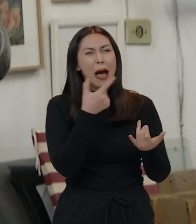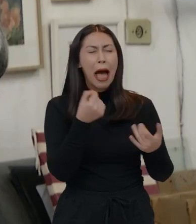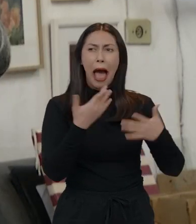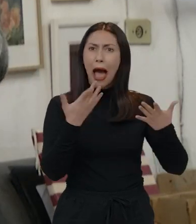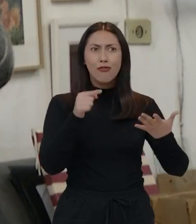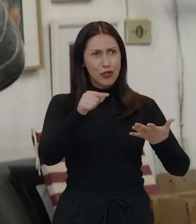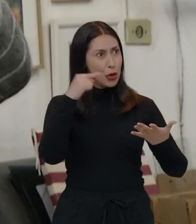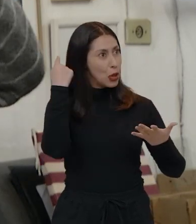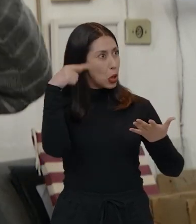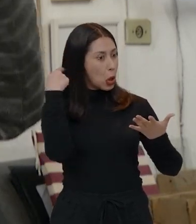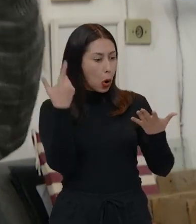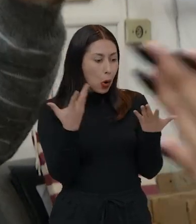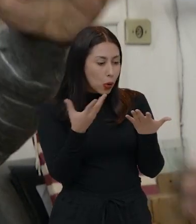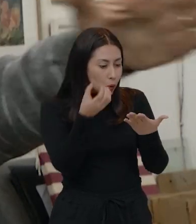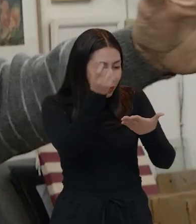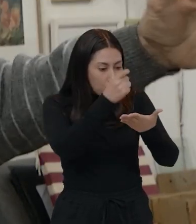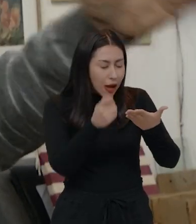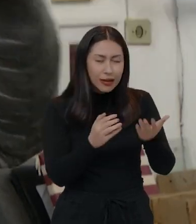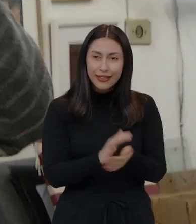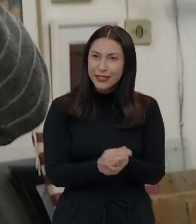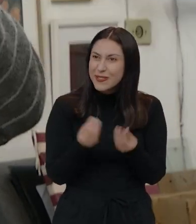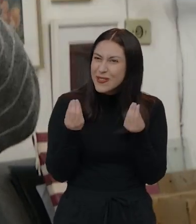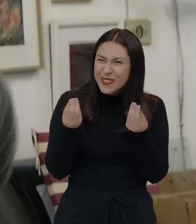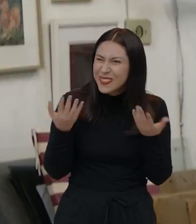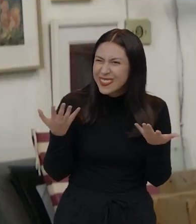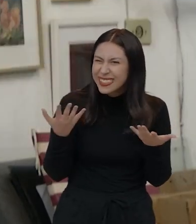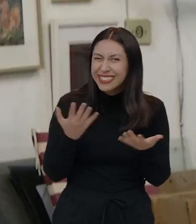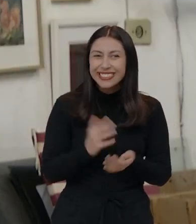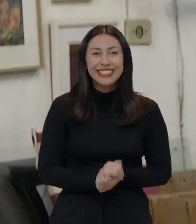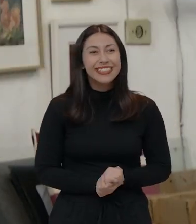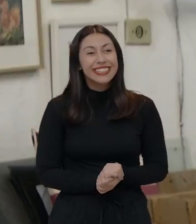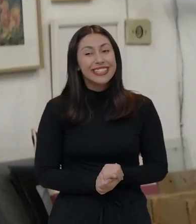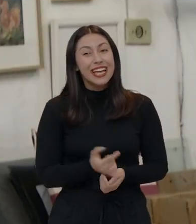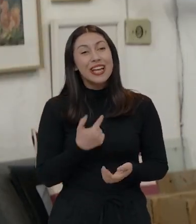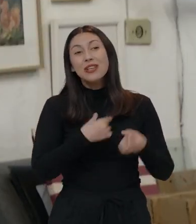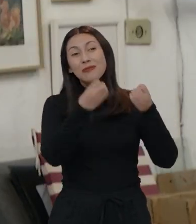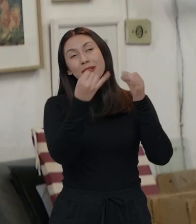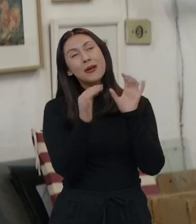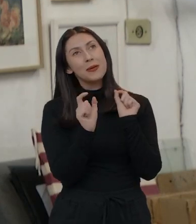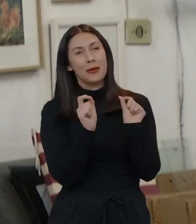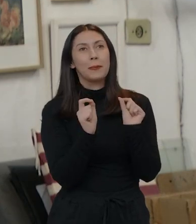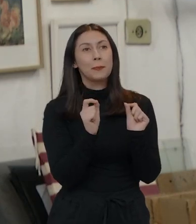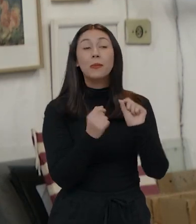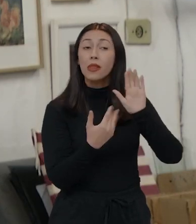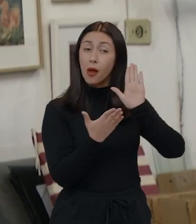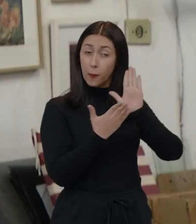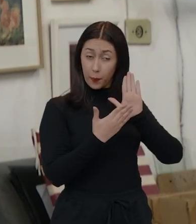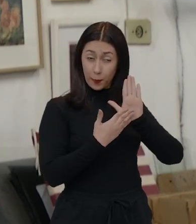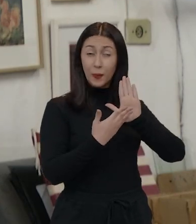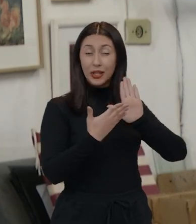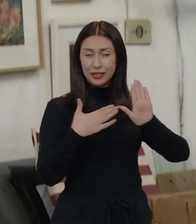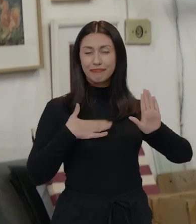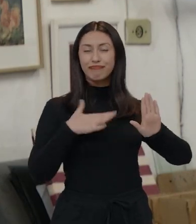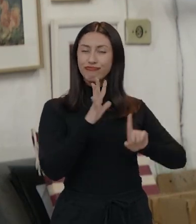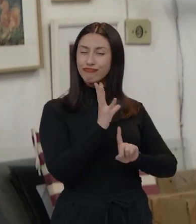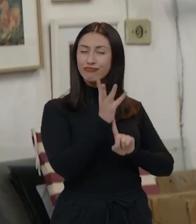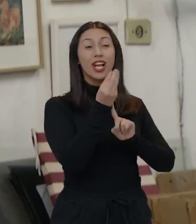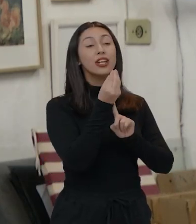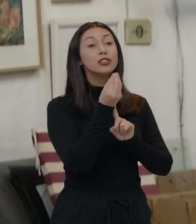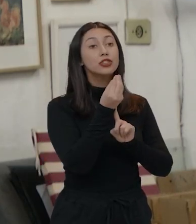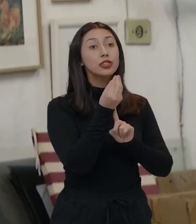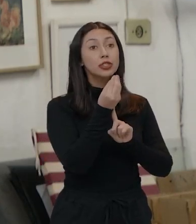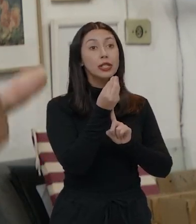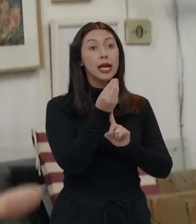tava louco, você tava doido para escrever um negócio desse. Então eu coloquei assim, ó, a proposta da minha obra é o encontro